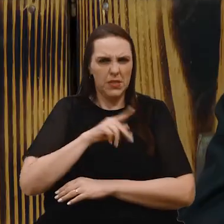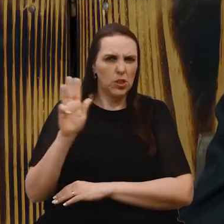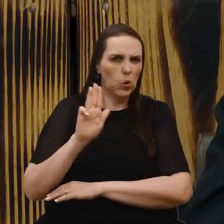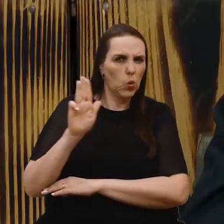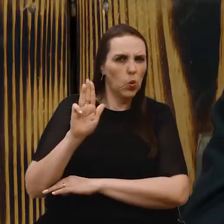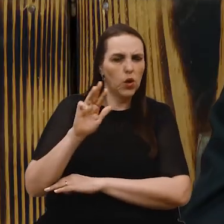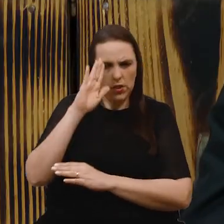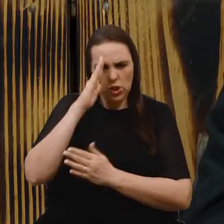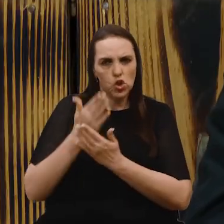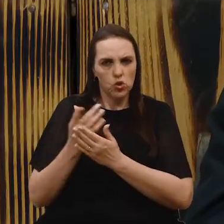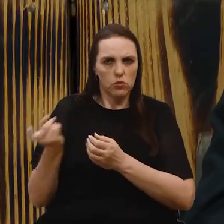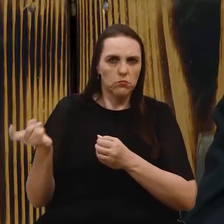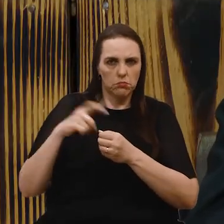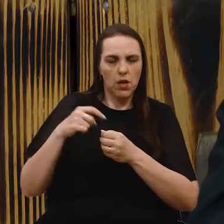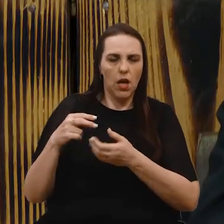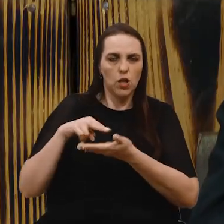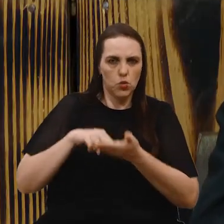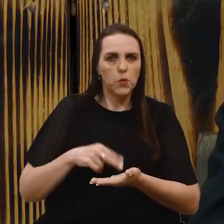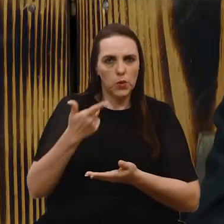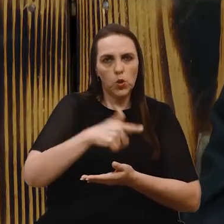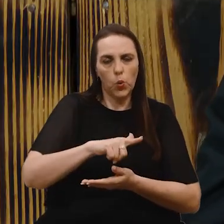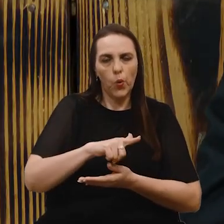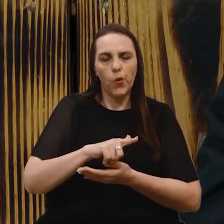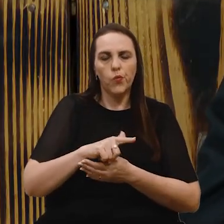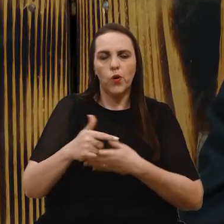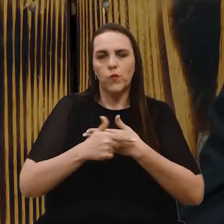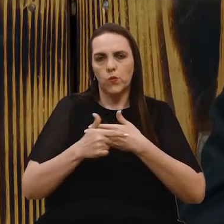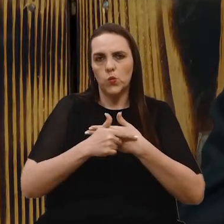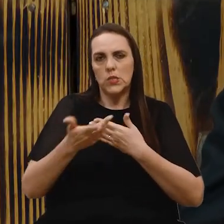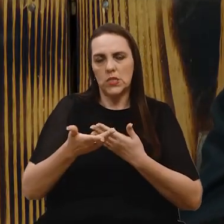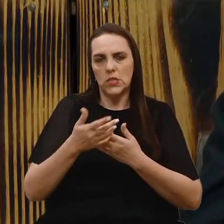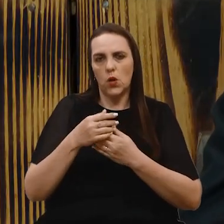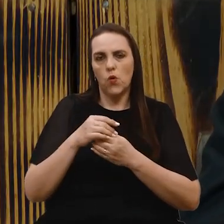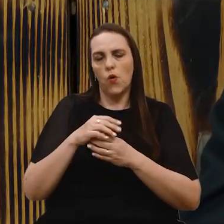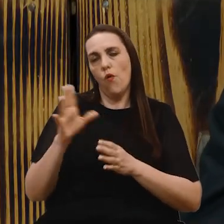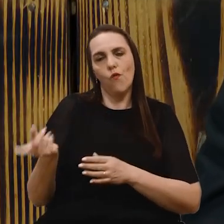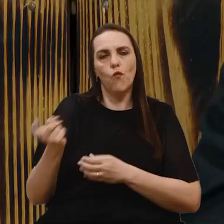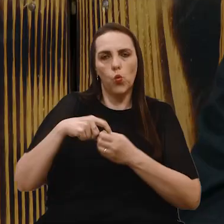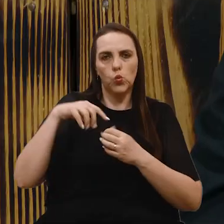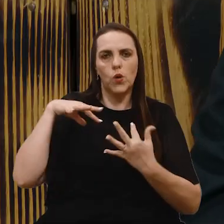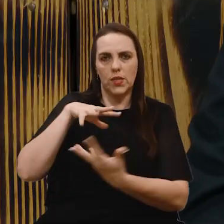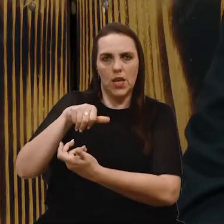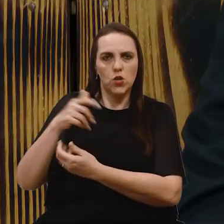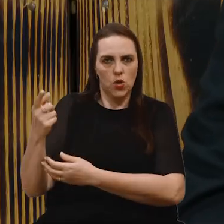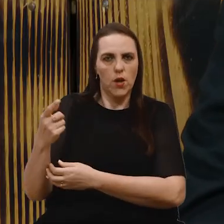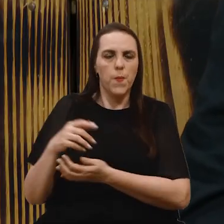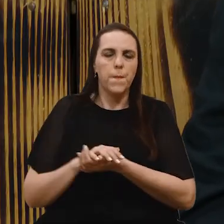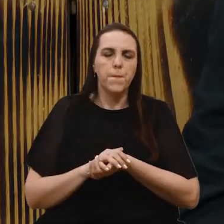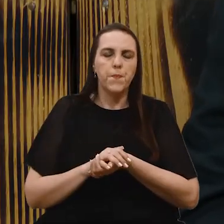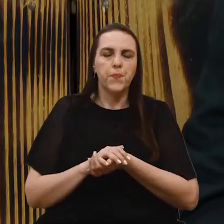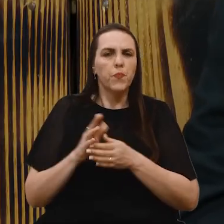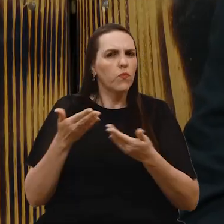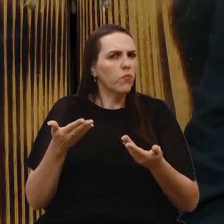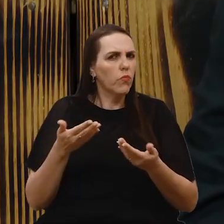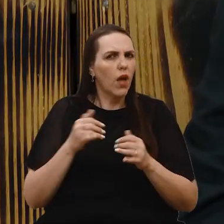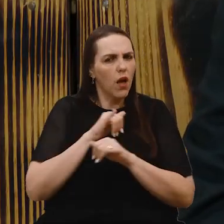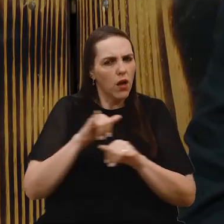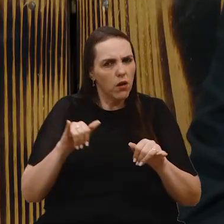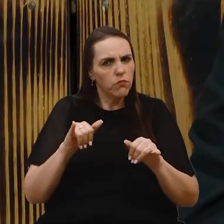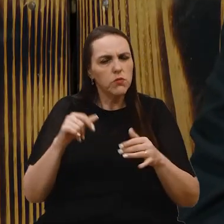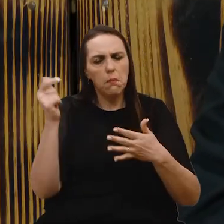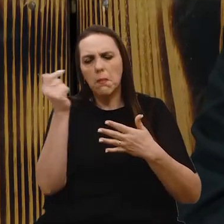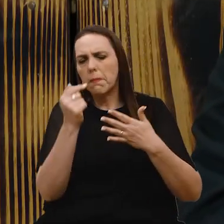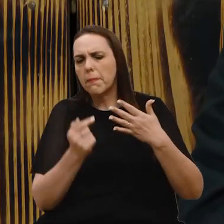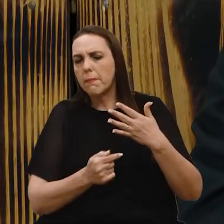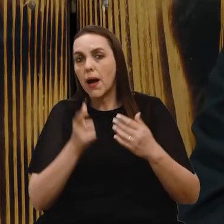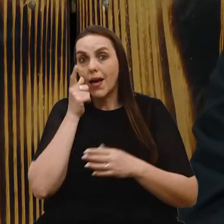presidente Lula deve ter reassumido o cargo em vias, voltando de missão internacional. Mas, enfim, ele anunciou pontos que nos